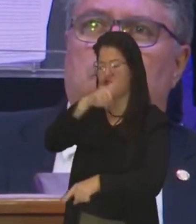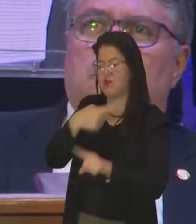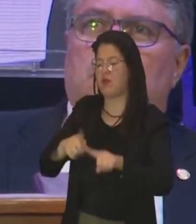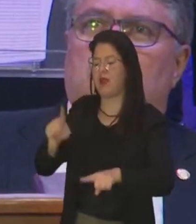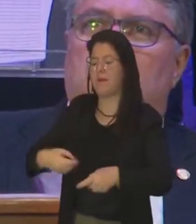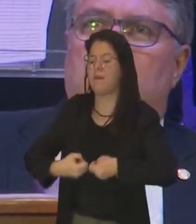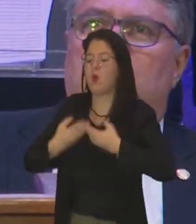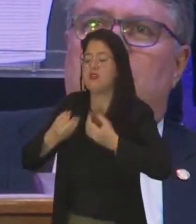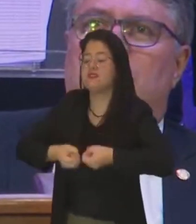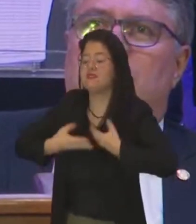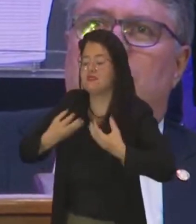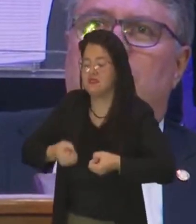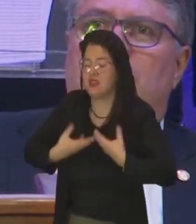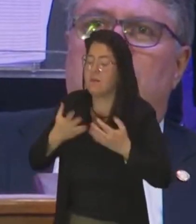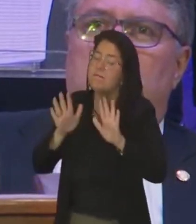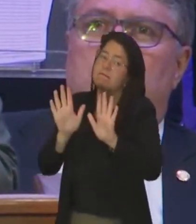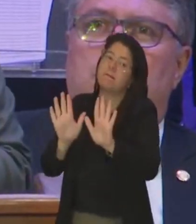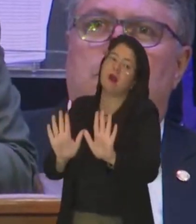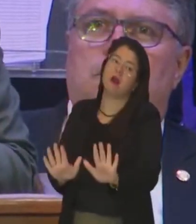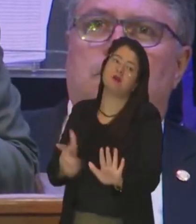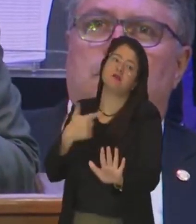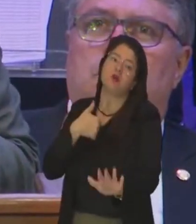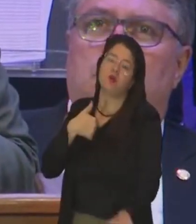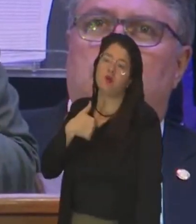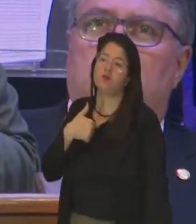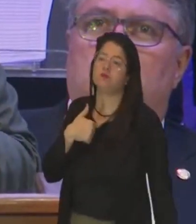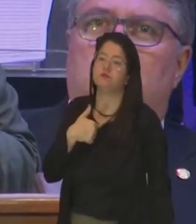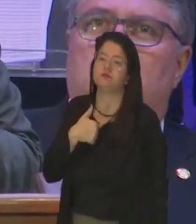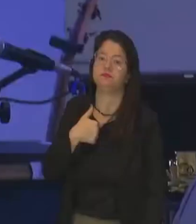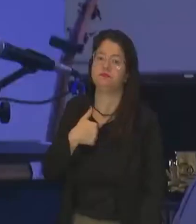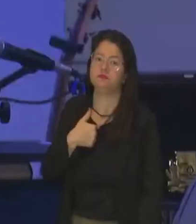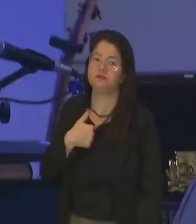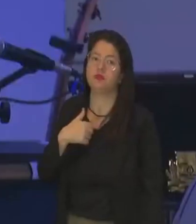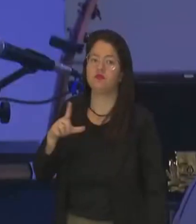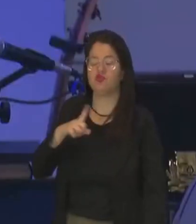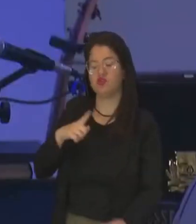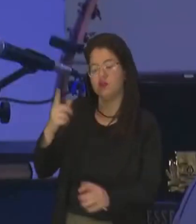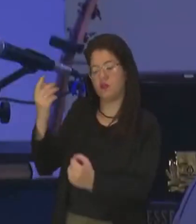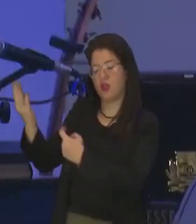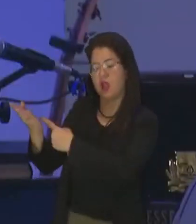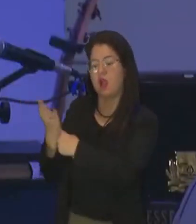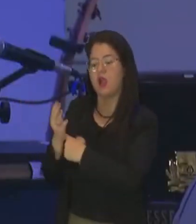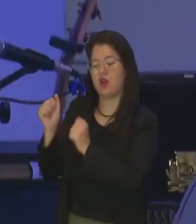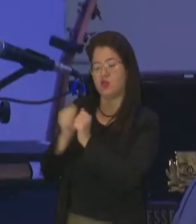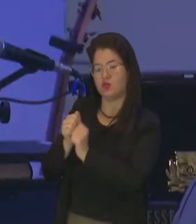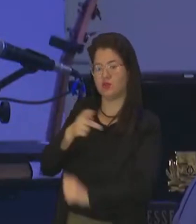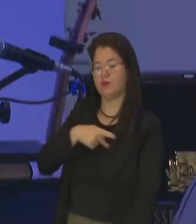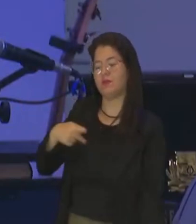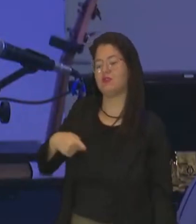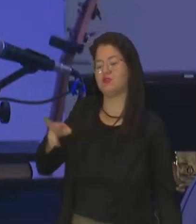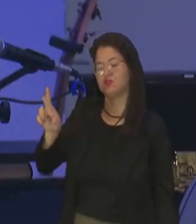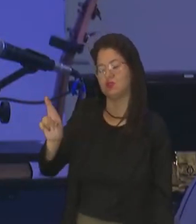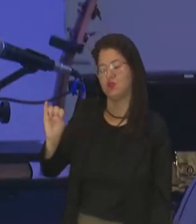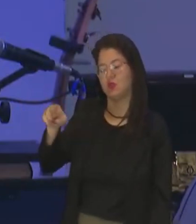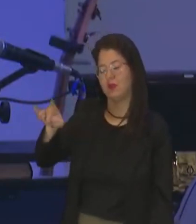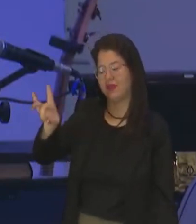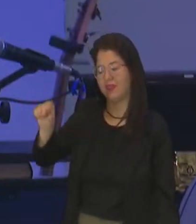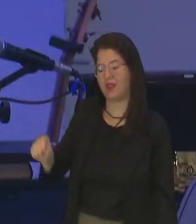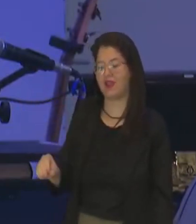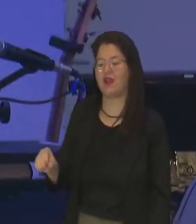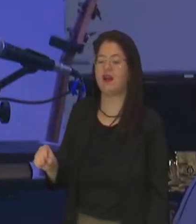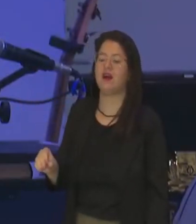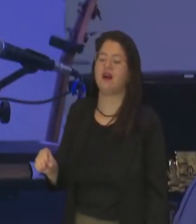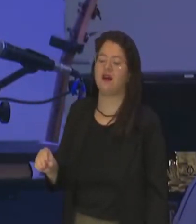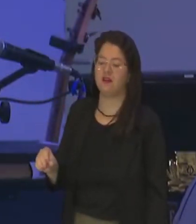poesia, mas eu contei com a ajuda do pastor Rinaldo até um